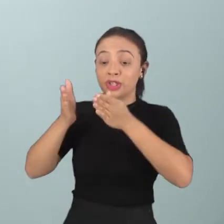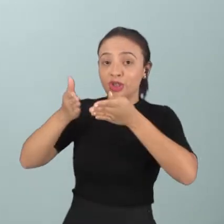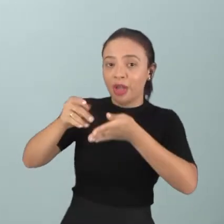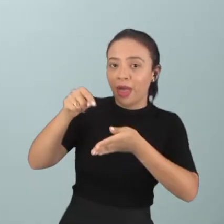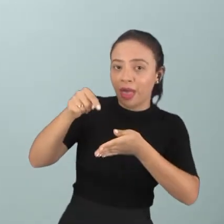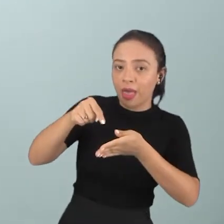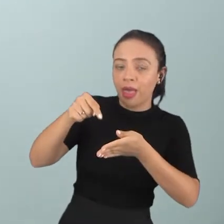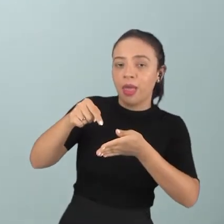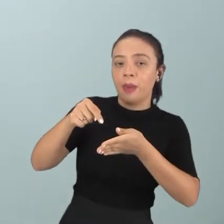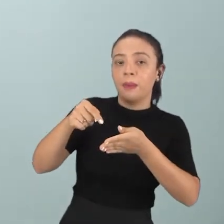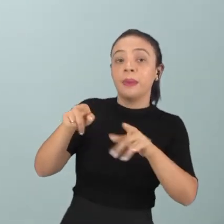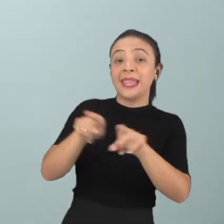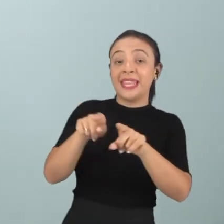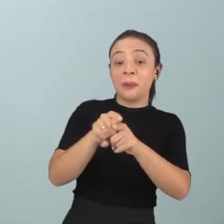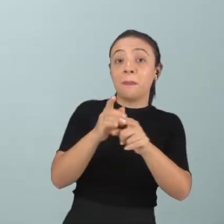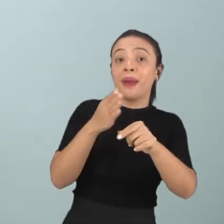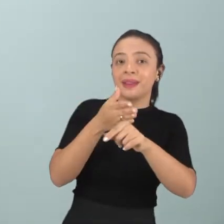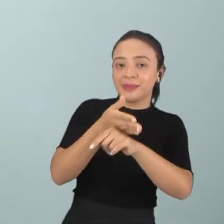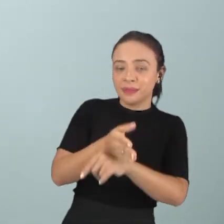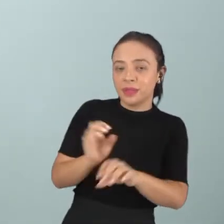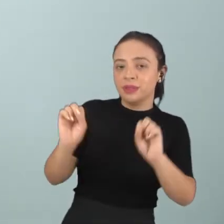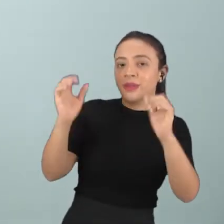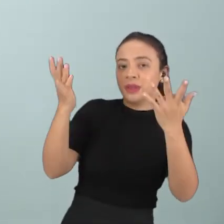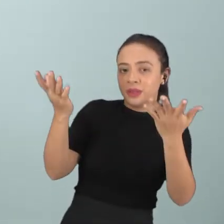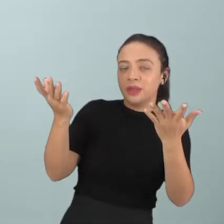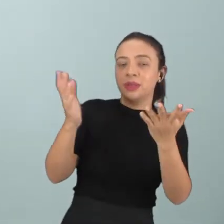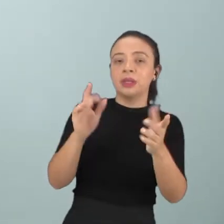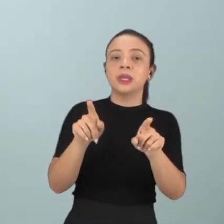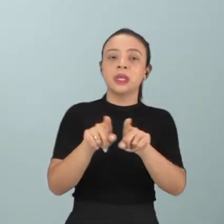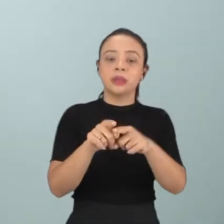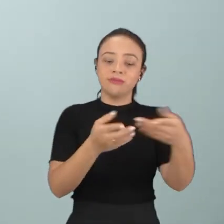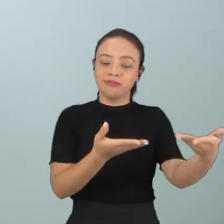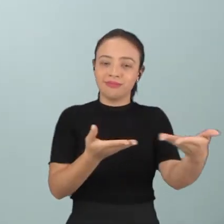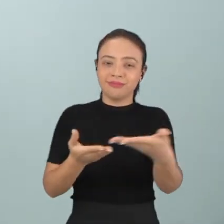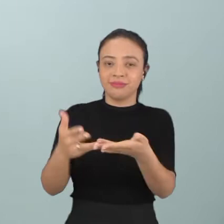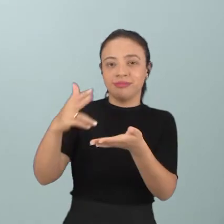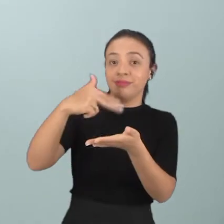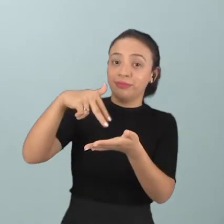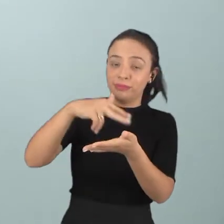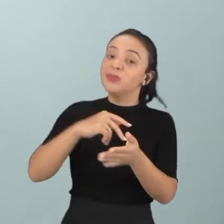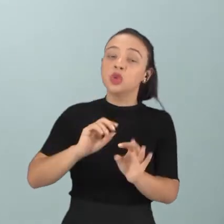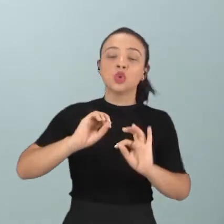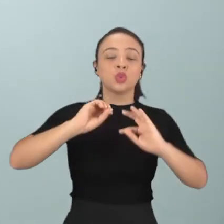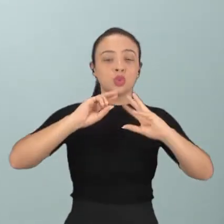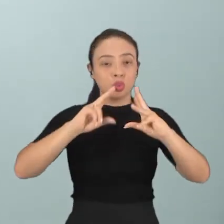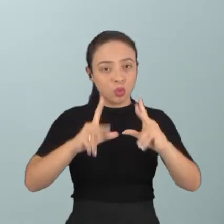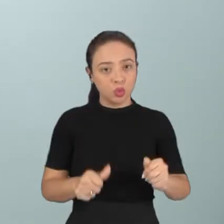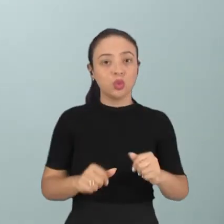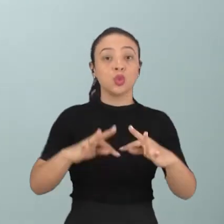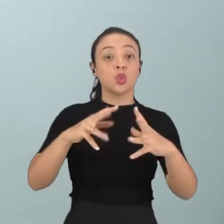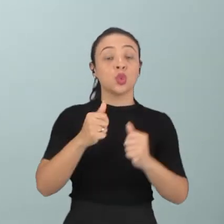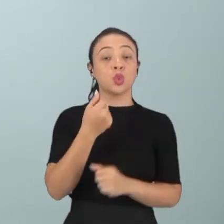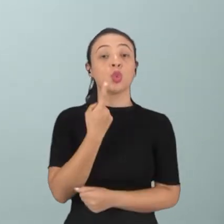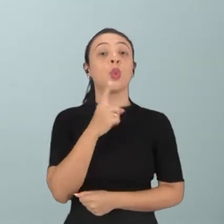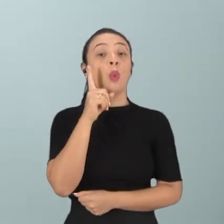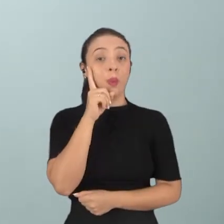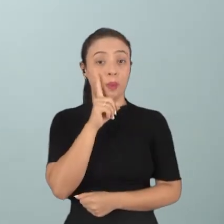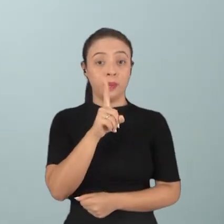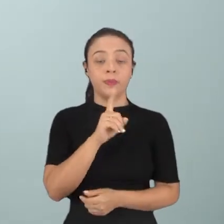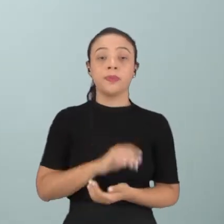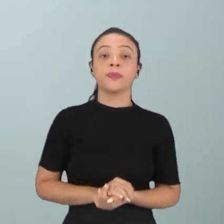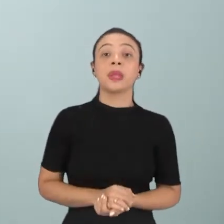aquela aldeia para participar da celebração, então eles recebem com danças, tudo isso no primeiro dia. No segundo